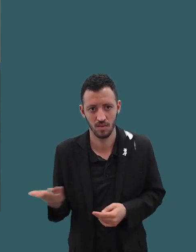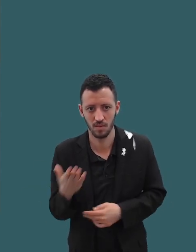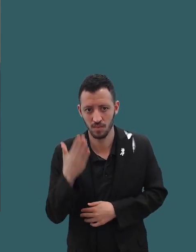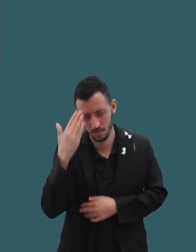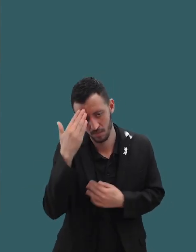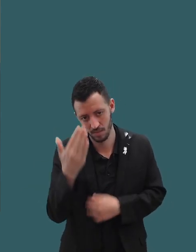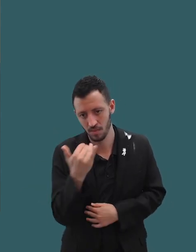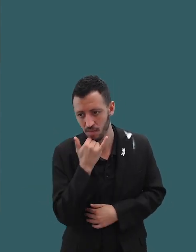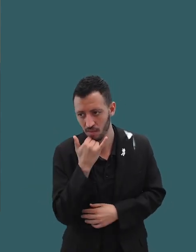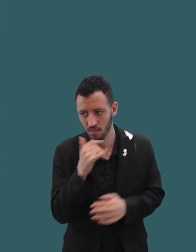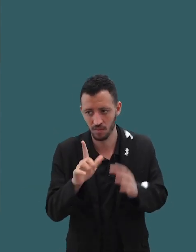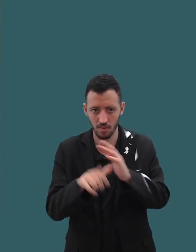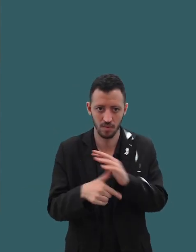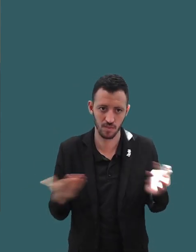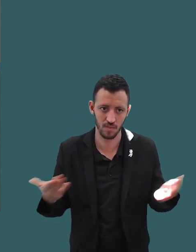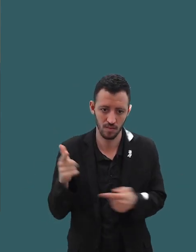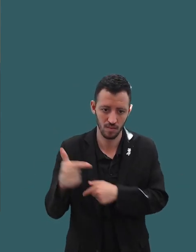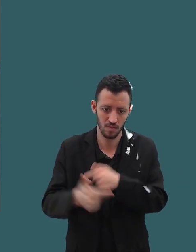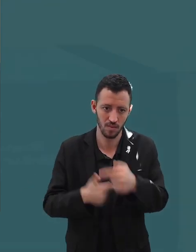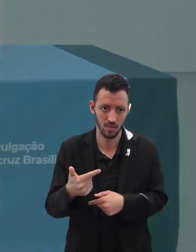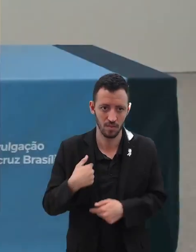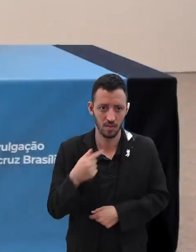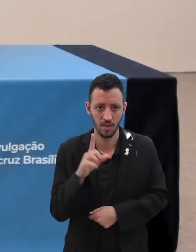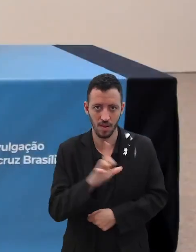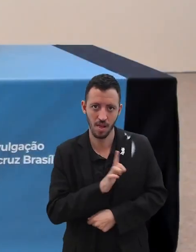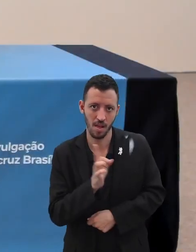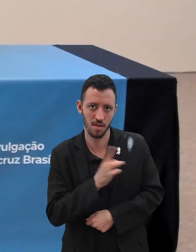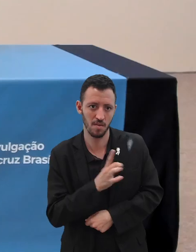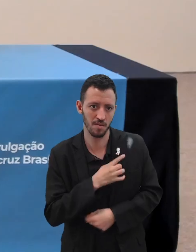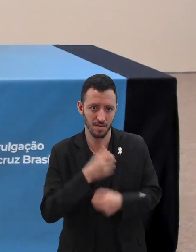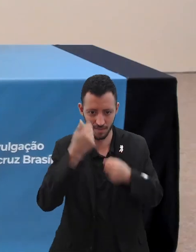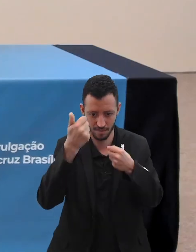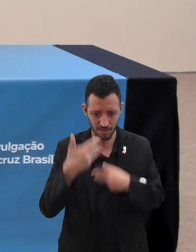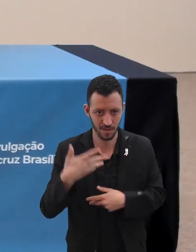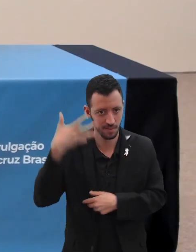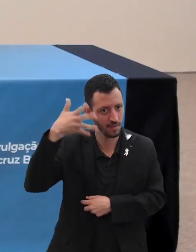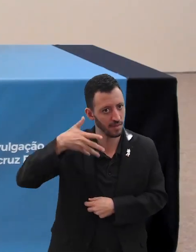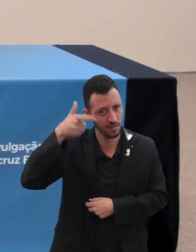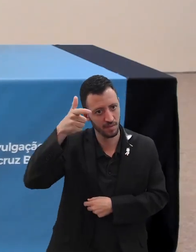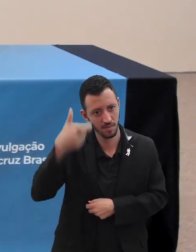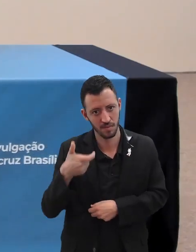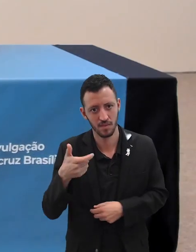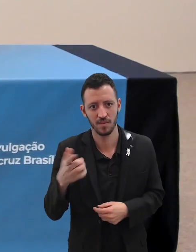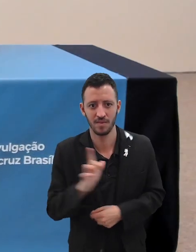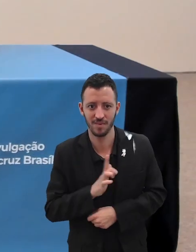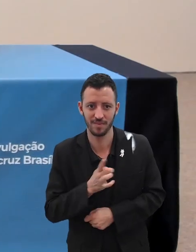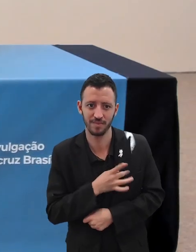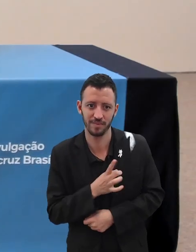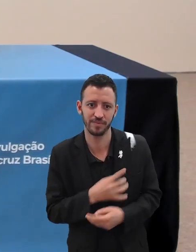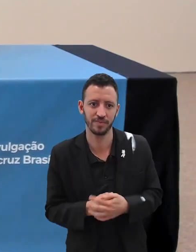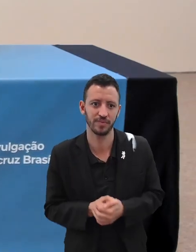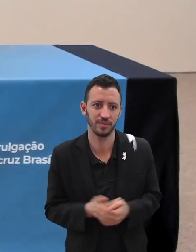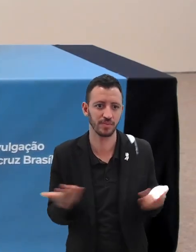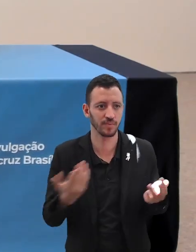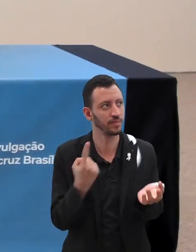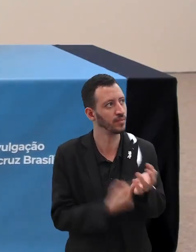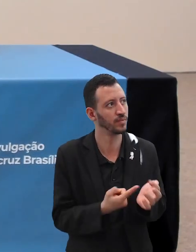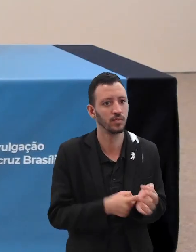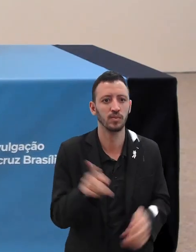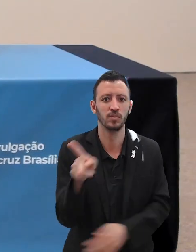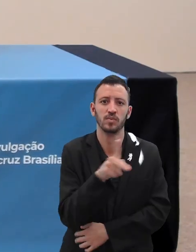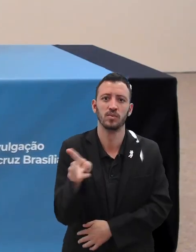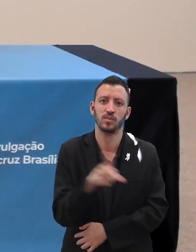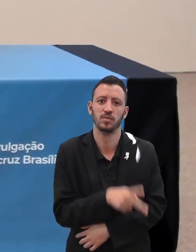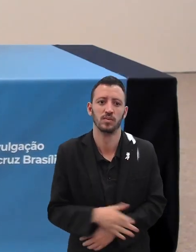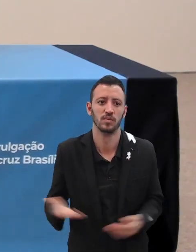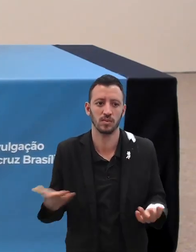Obrigado, desculpe ter pulado aqui a sua atuação. A gente fica até com medo na hora da descrição, né? Até relógio ela pegou dessa vez, gente. Então, vou convidar então o professor